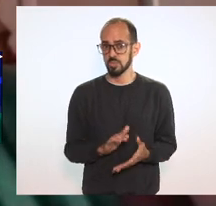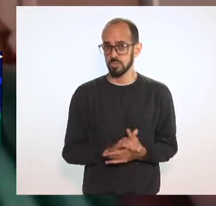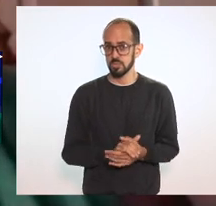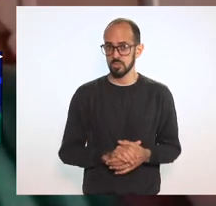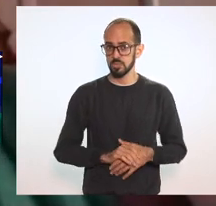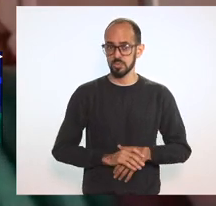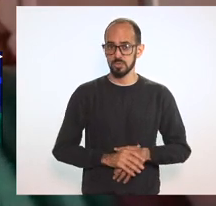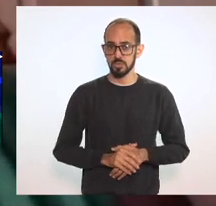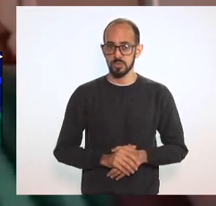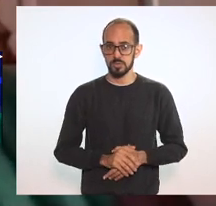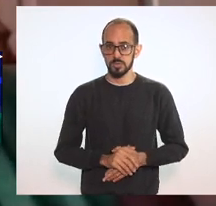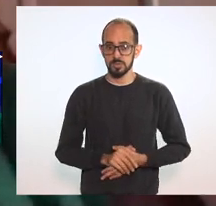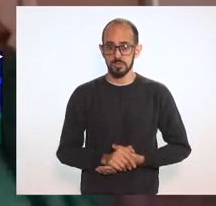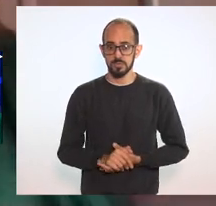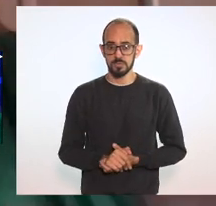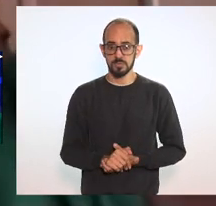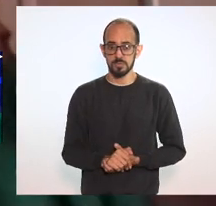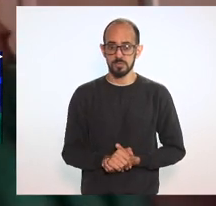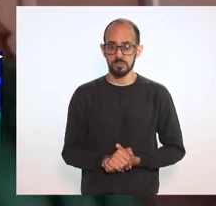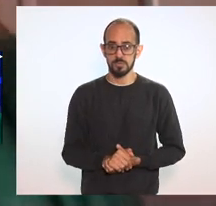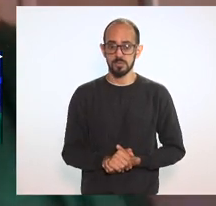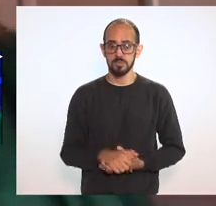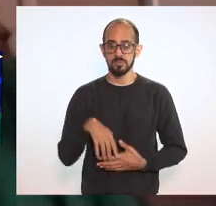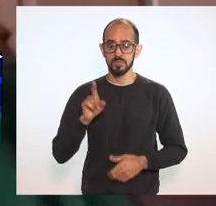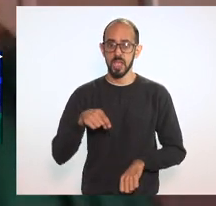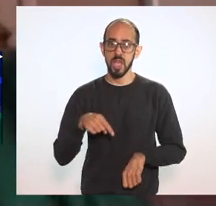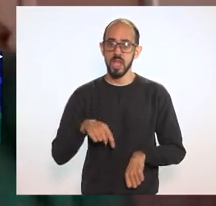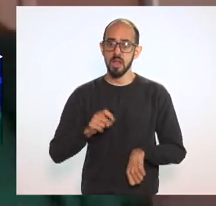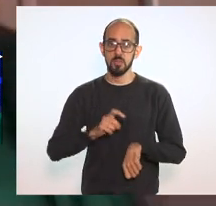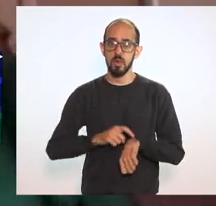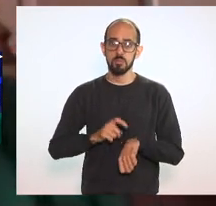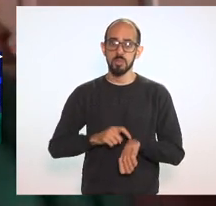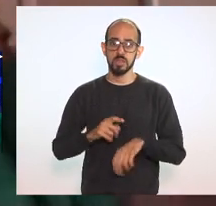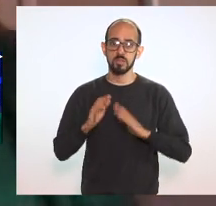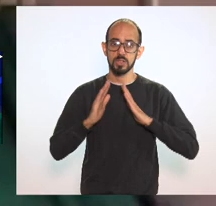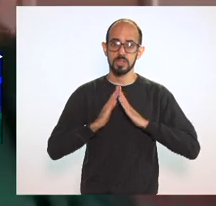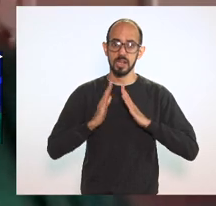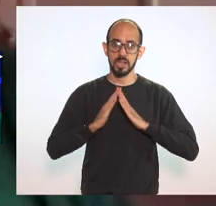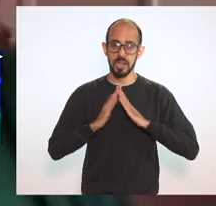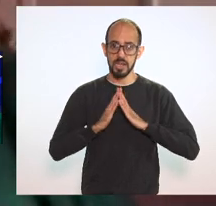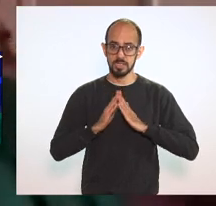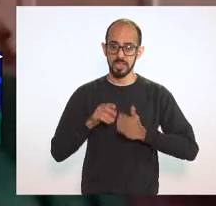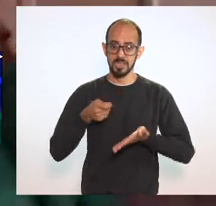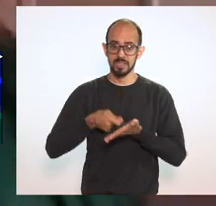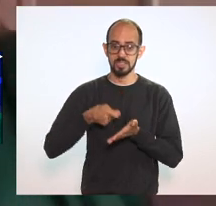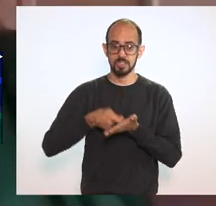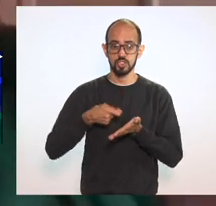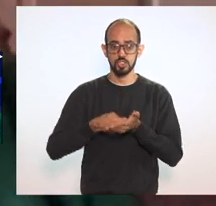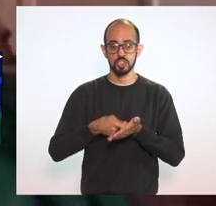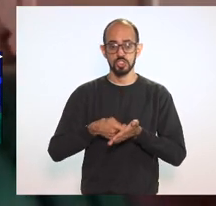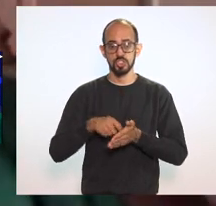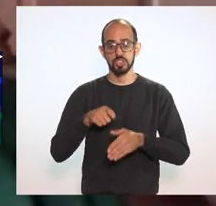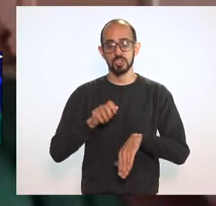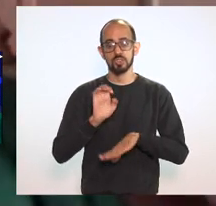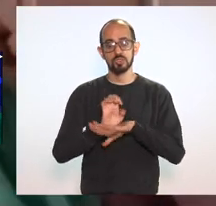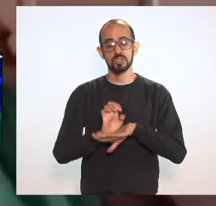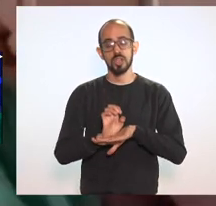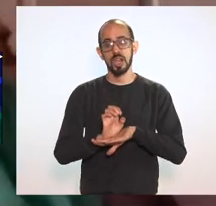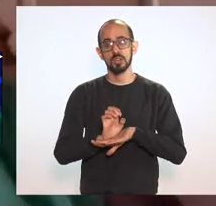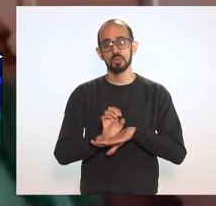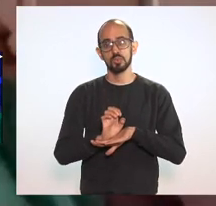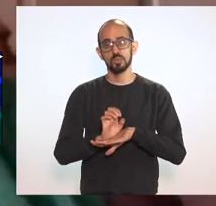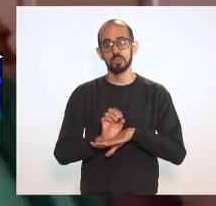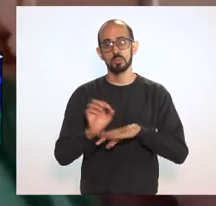E aí a hora dessa casa cobrava o governo do estado um plano eficaz para garantir vida